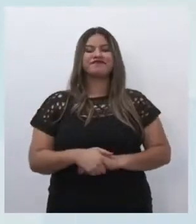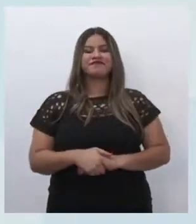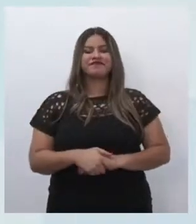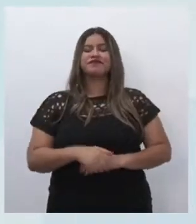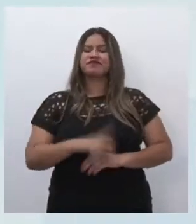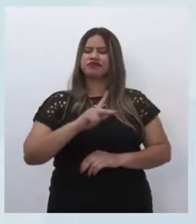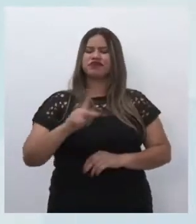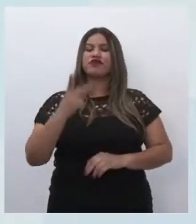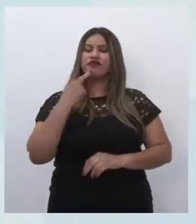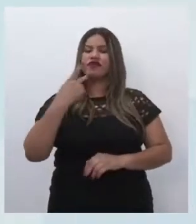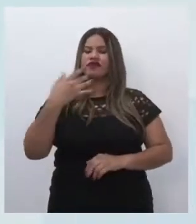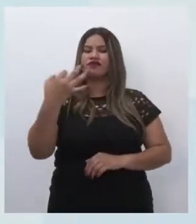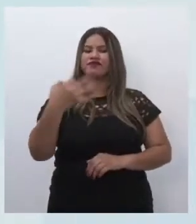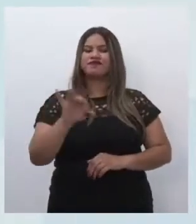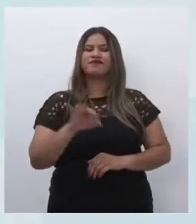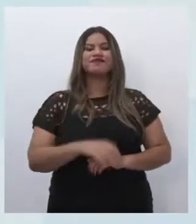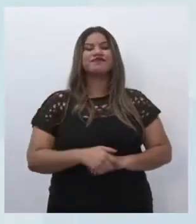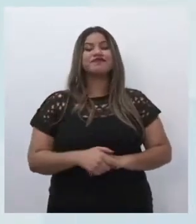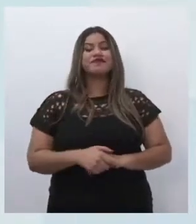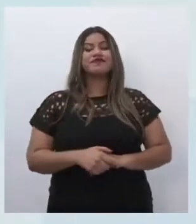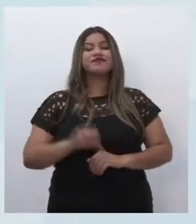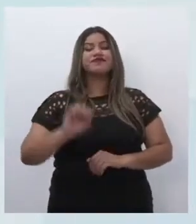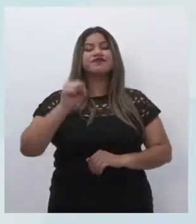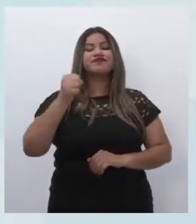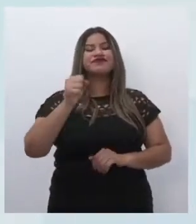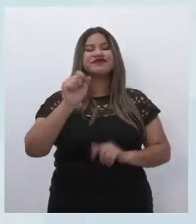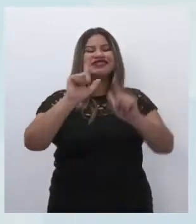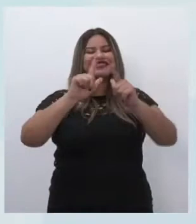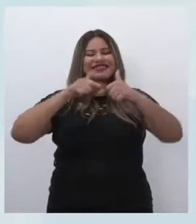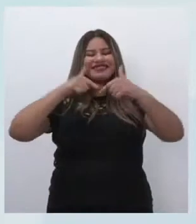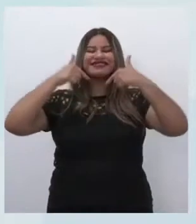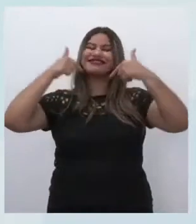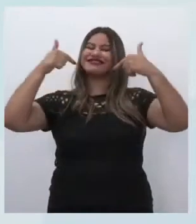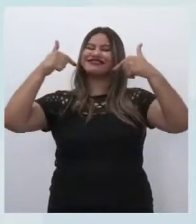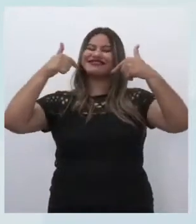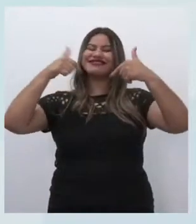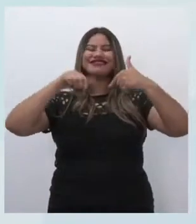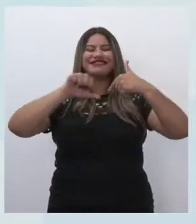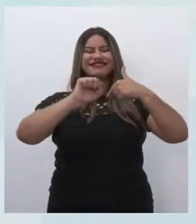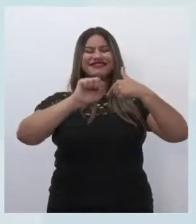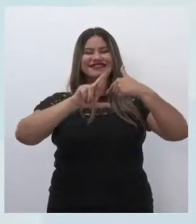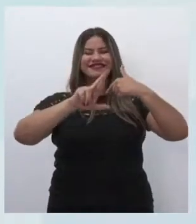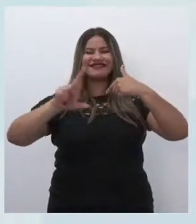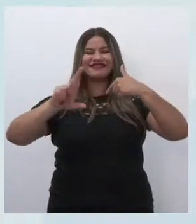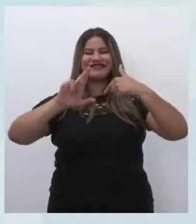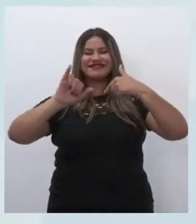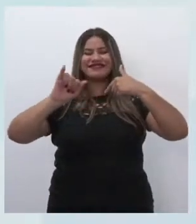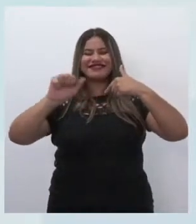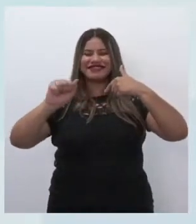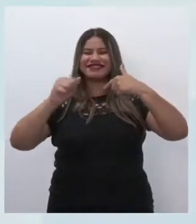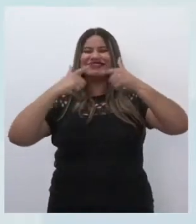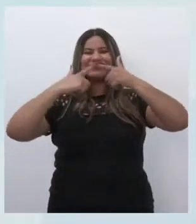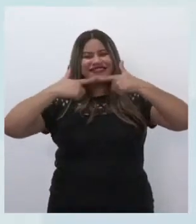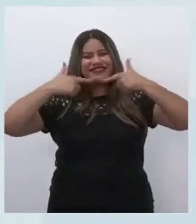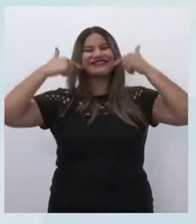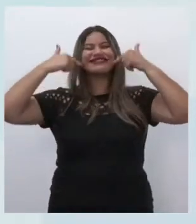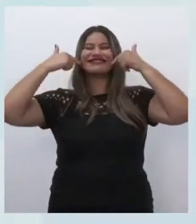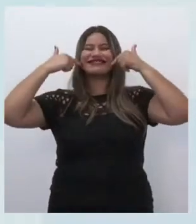respeitar, sim. E na 8ª falou sorria. Sorria, era simplesmente um sorria. A